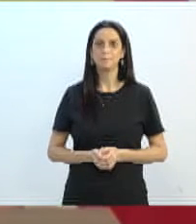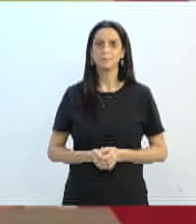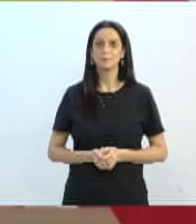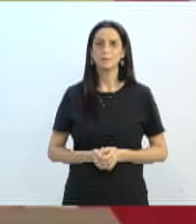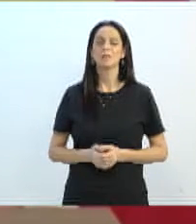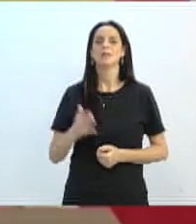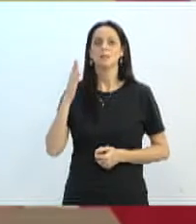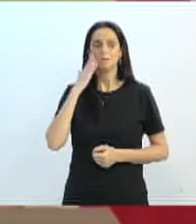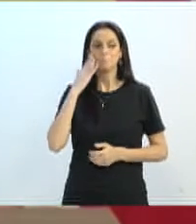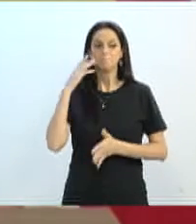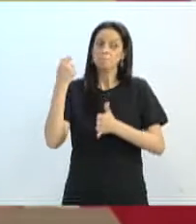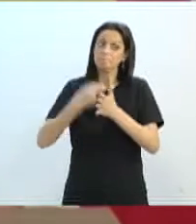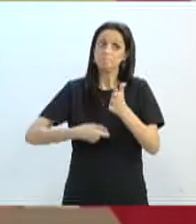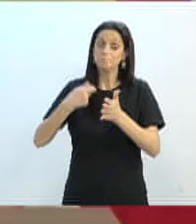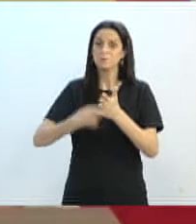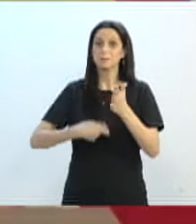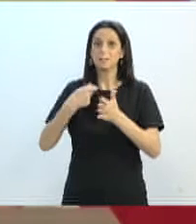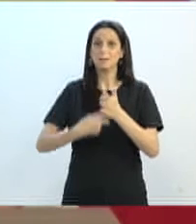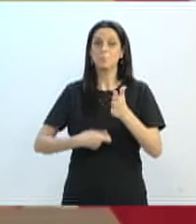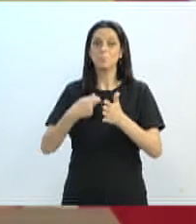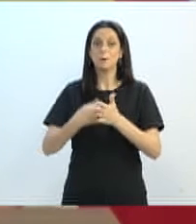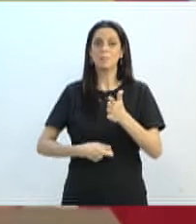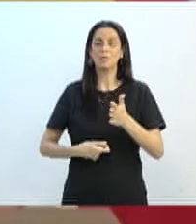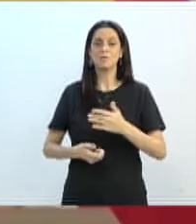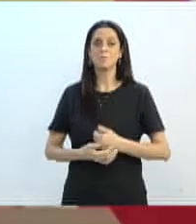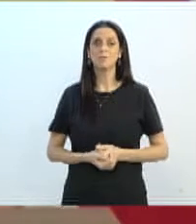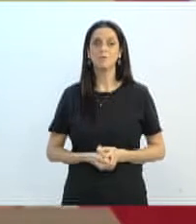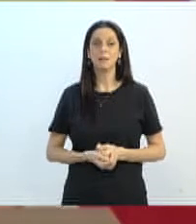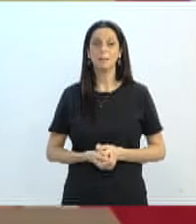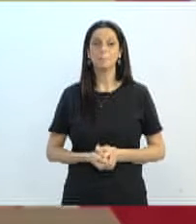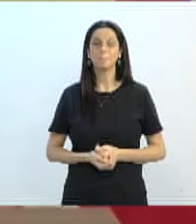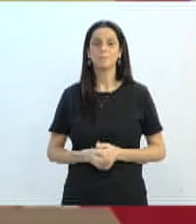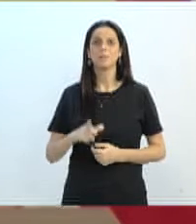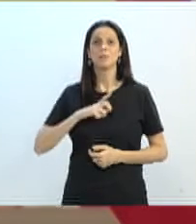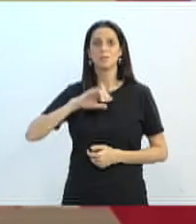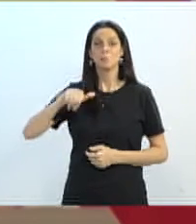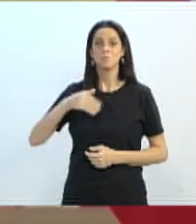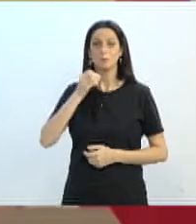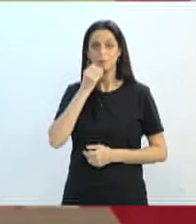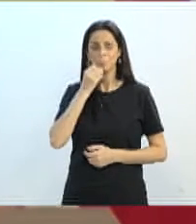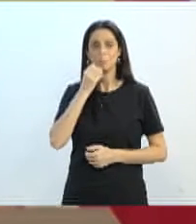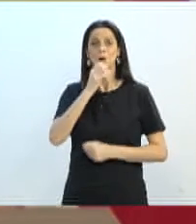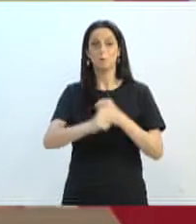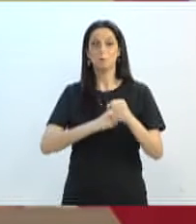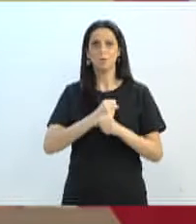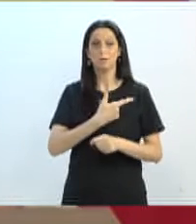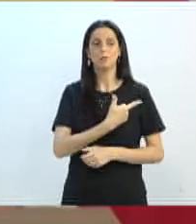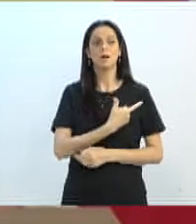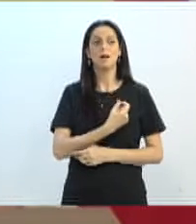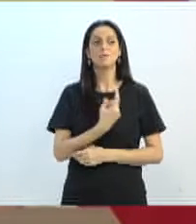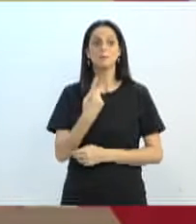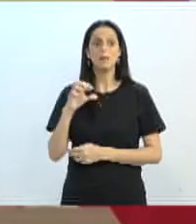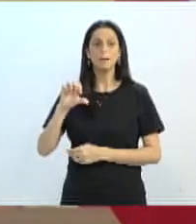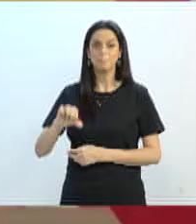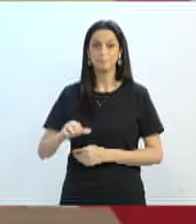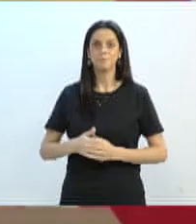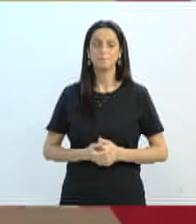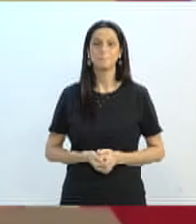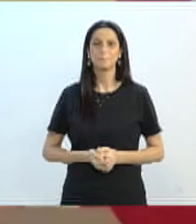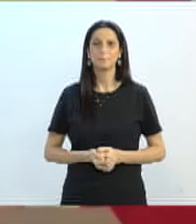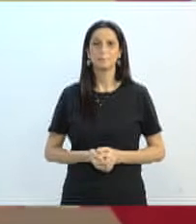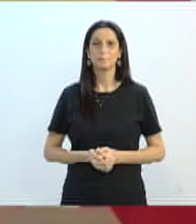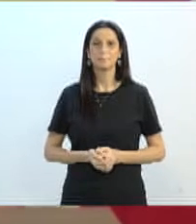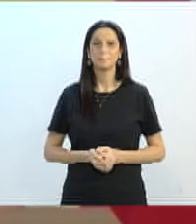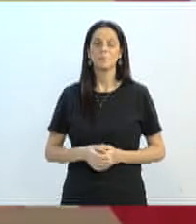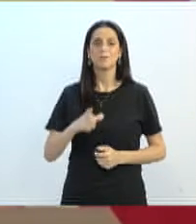da luta do vereador, inclusive tivemos a oportunidade em 2019, depois, juntamente com... Teve